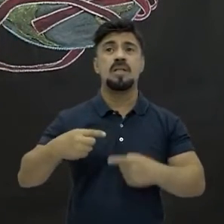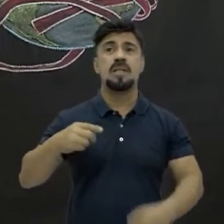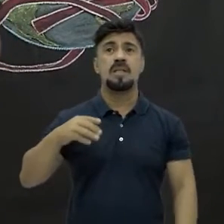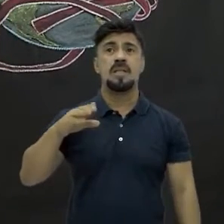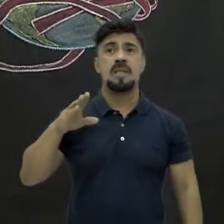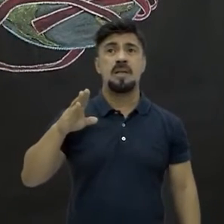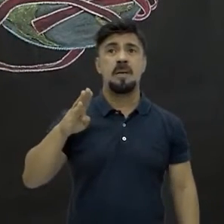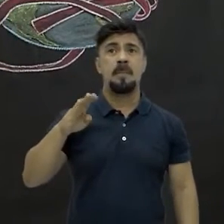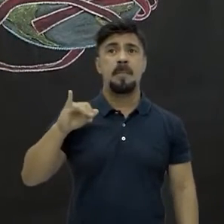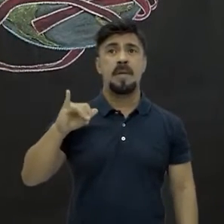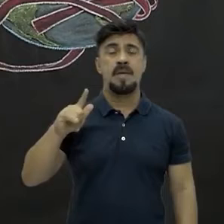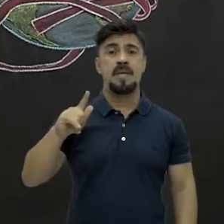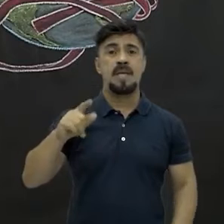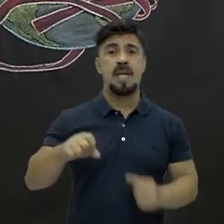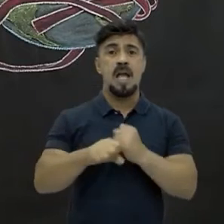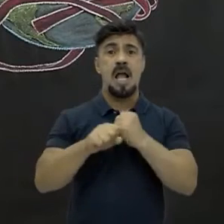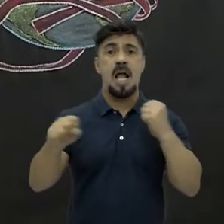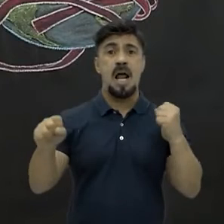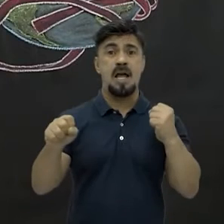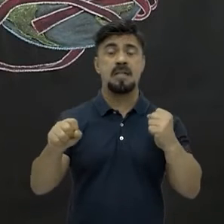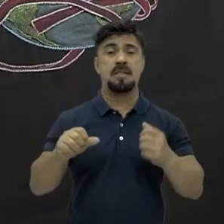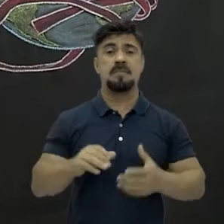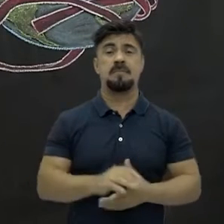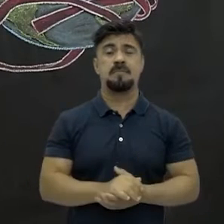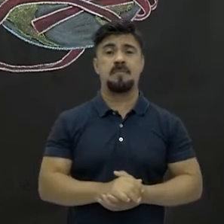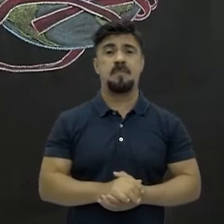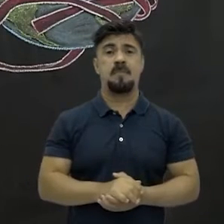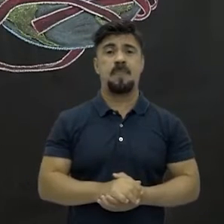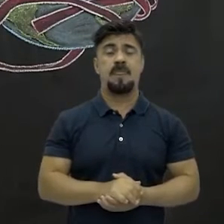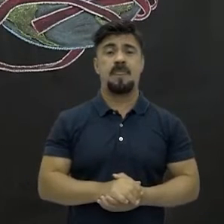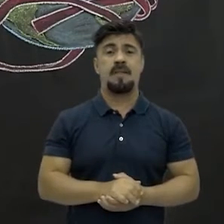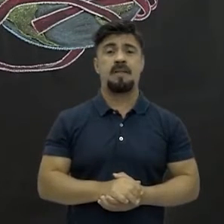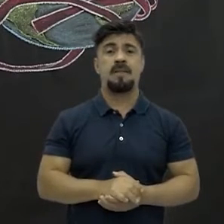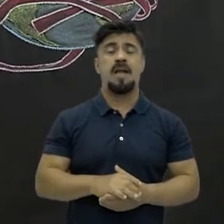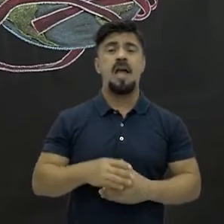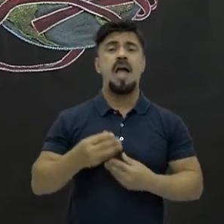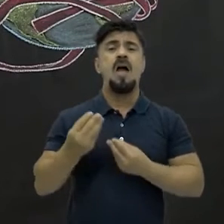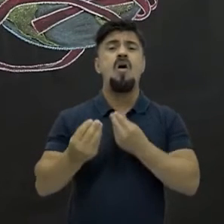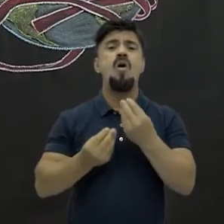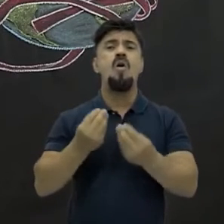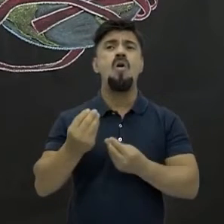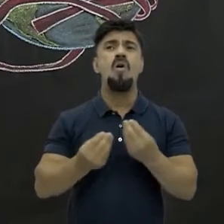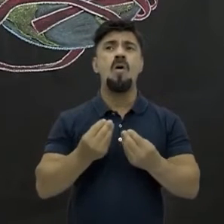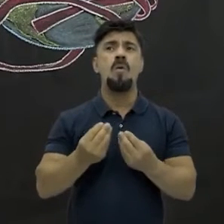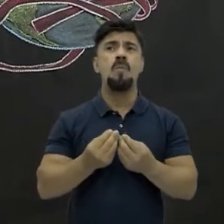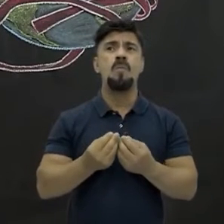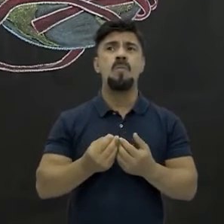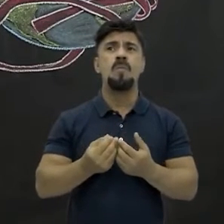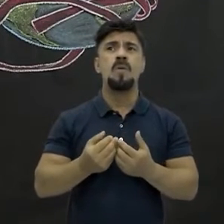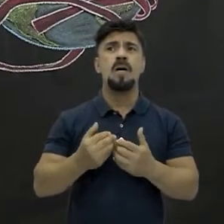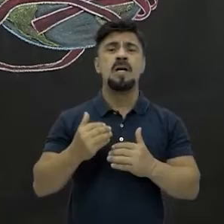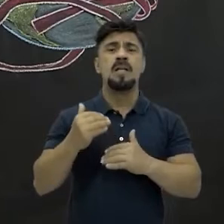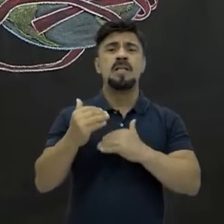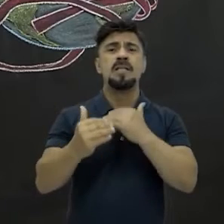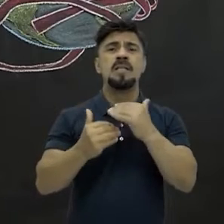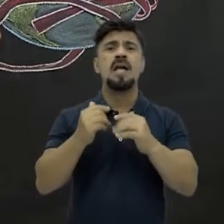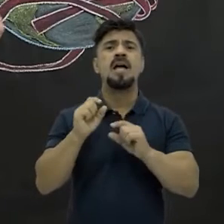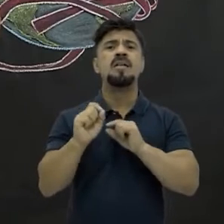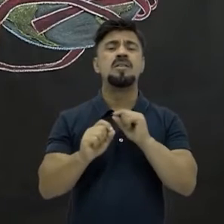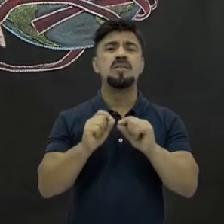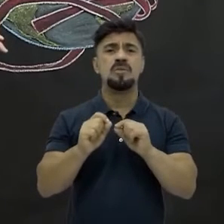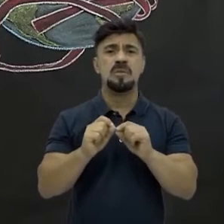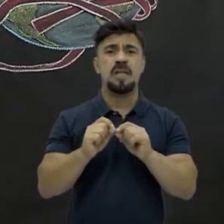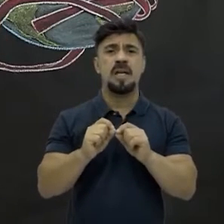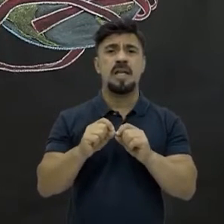Big Stick em inglês, o grande porrete. Basicamente aí uma forma de fazer um processo de dissuasão